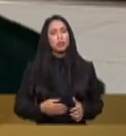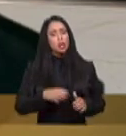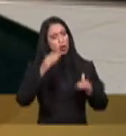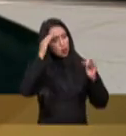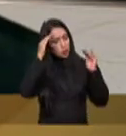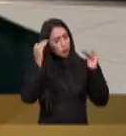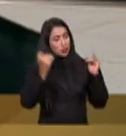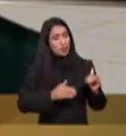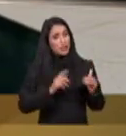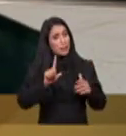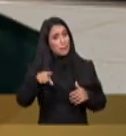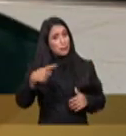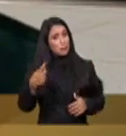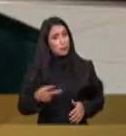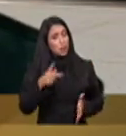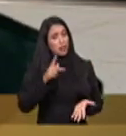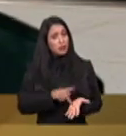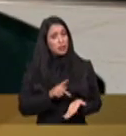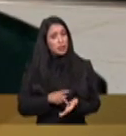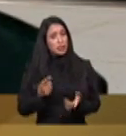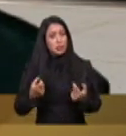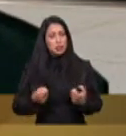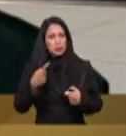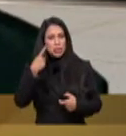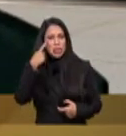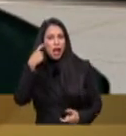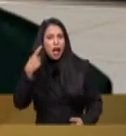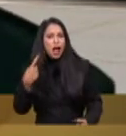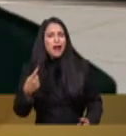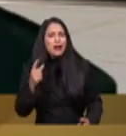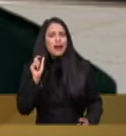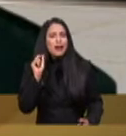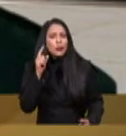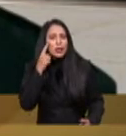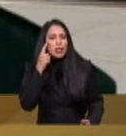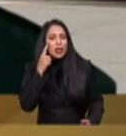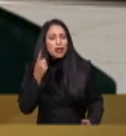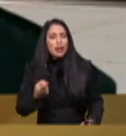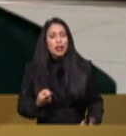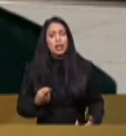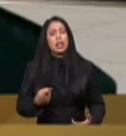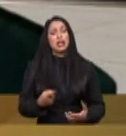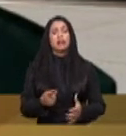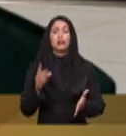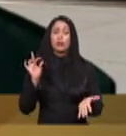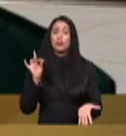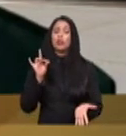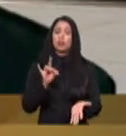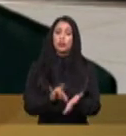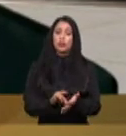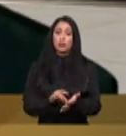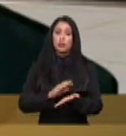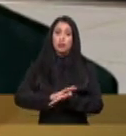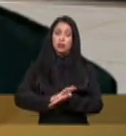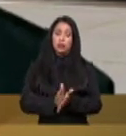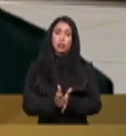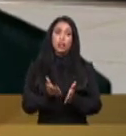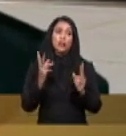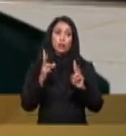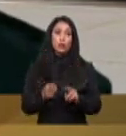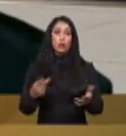pós-verdade. E é preciso estar atento a seus efeitos destrutivos, claramente demonstráveis no caso